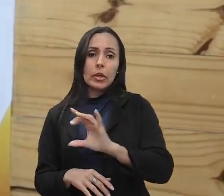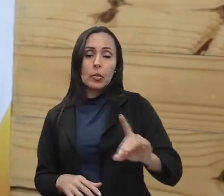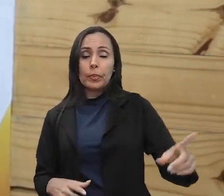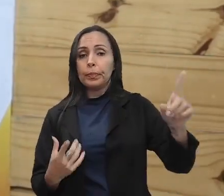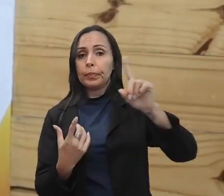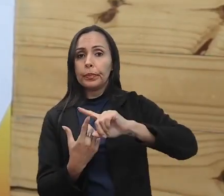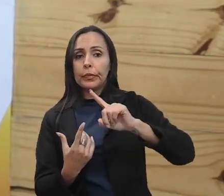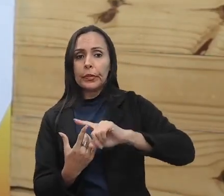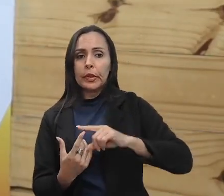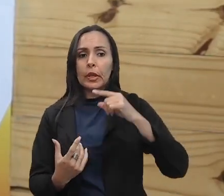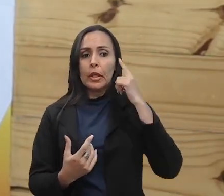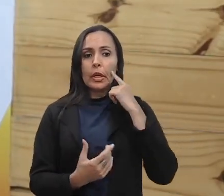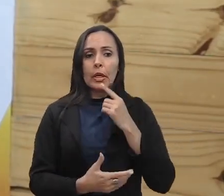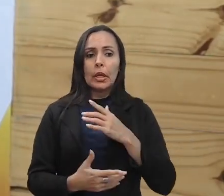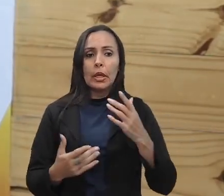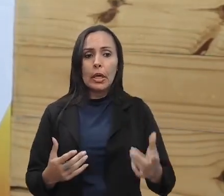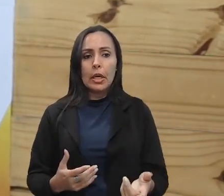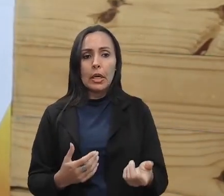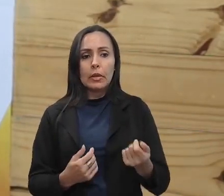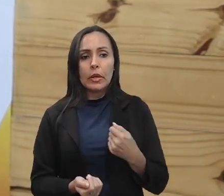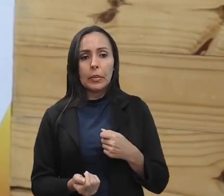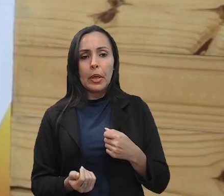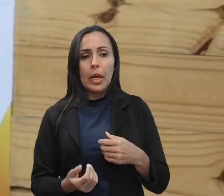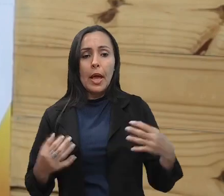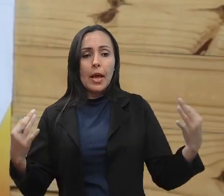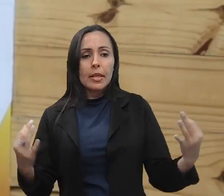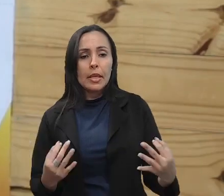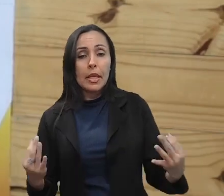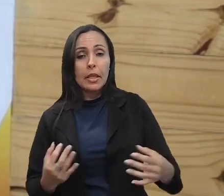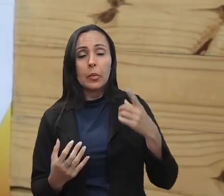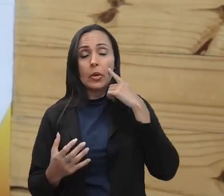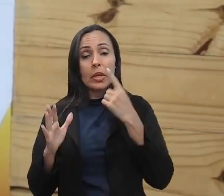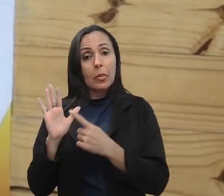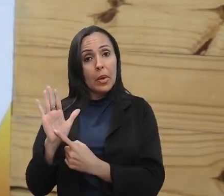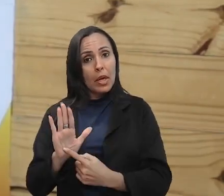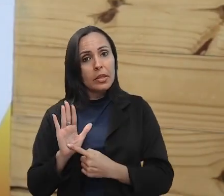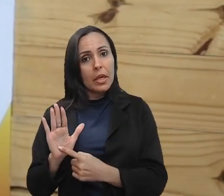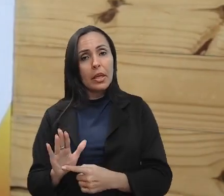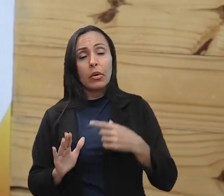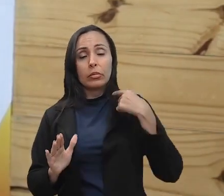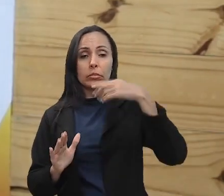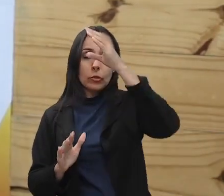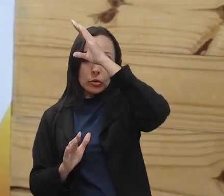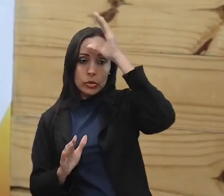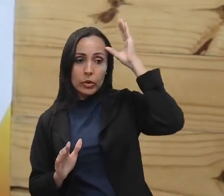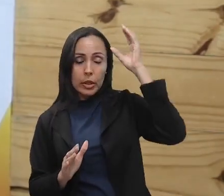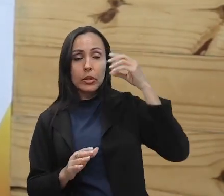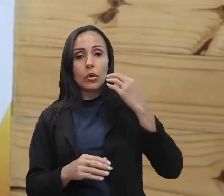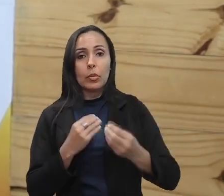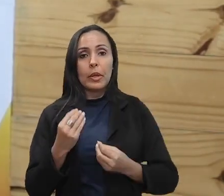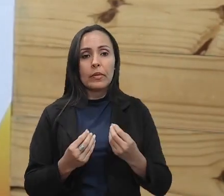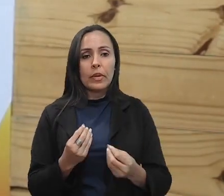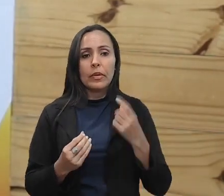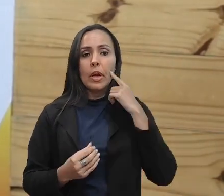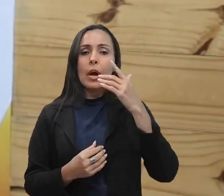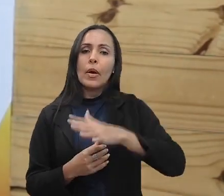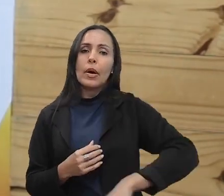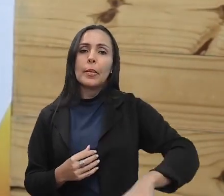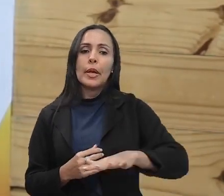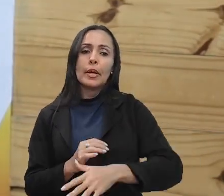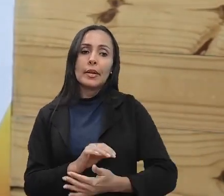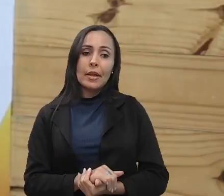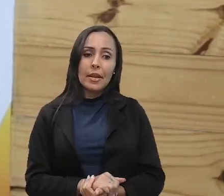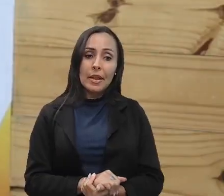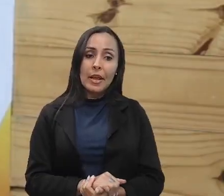Então, essa planta humanizada é uma excelente forma da gente apresentar ao nosso cliente como é que vai ficar esse ambiente. Ela se